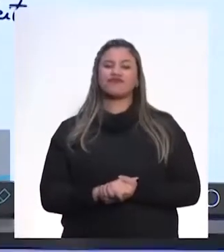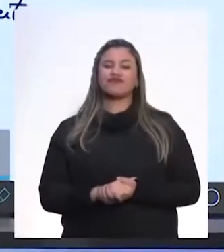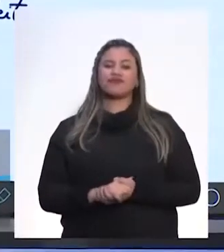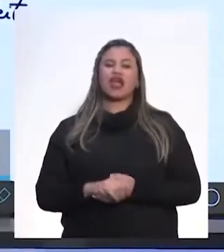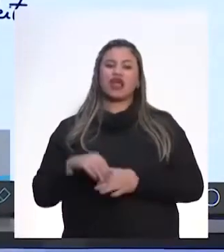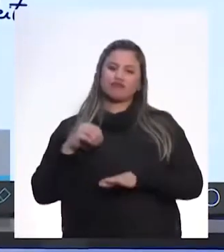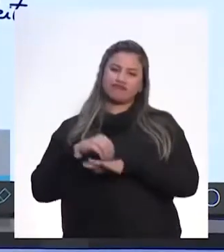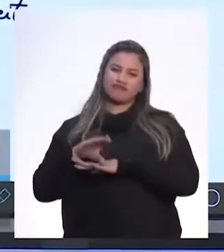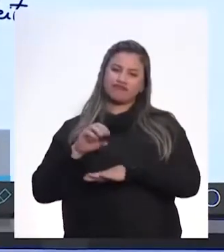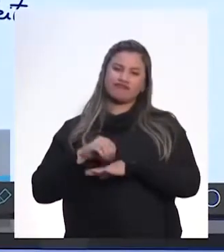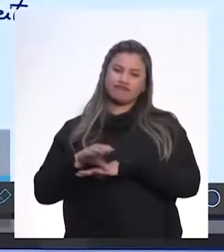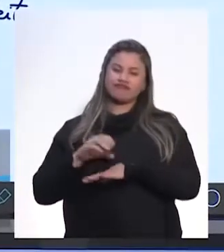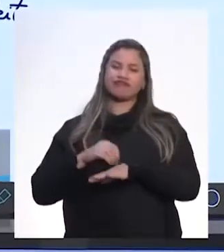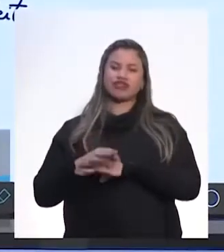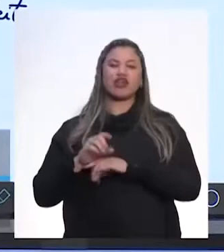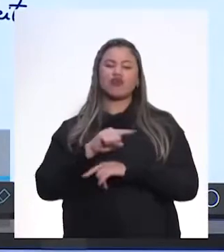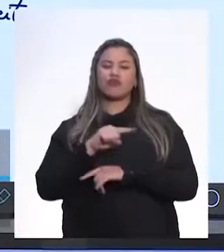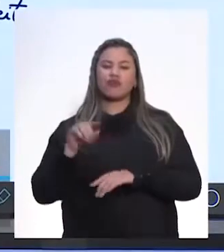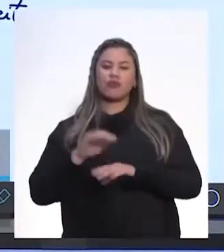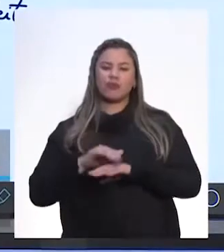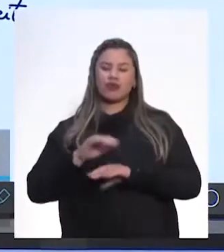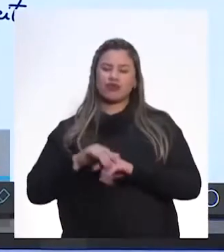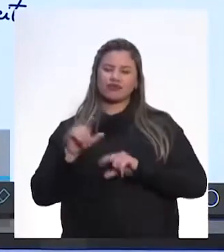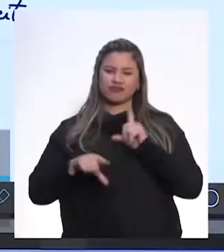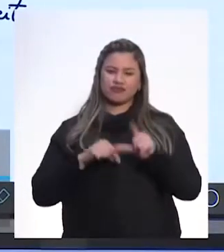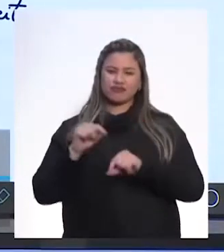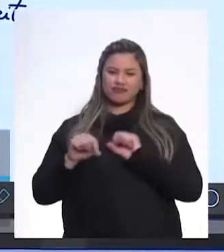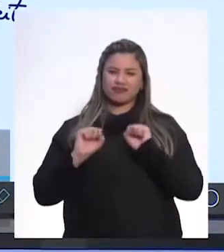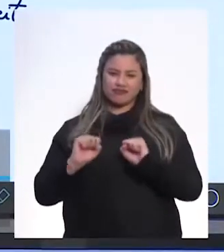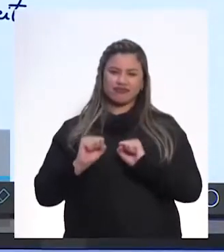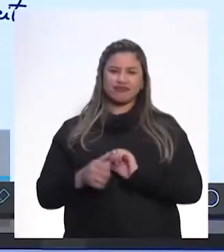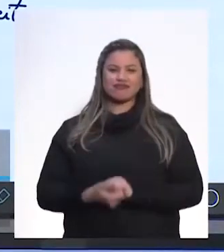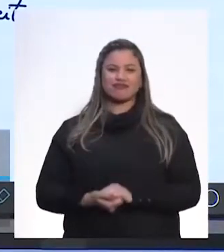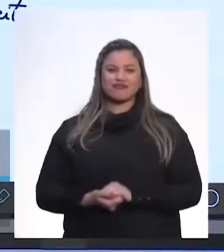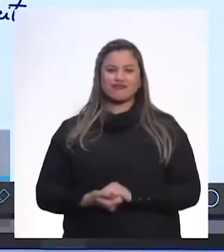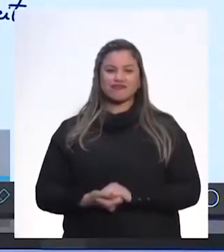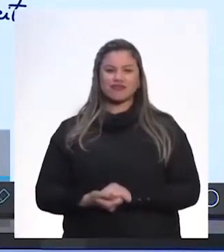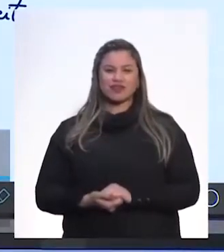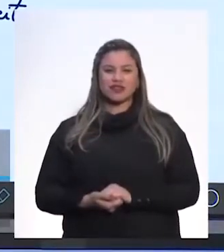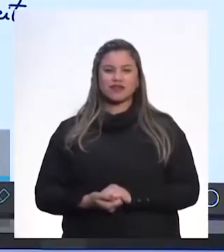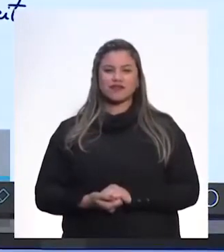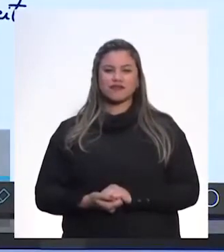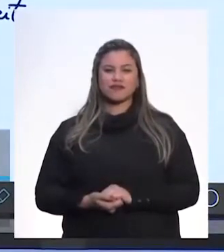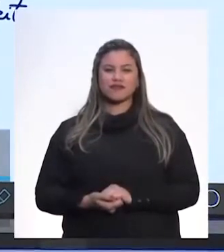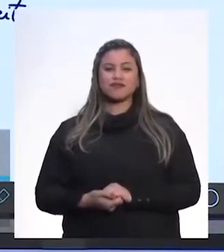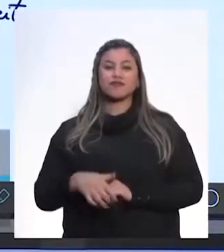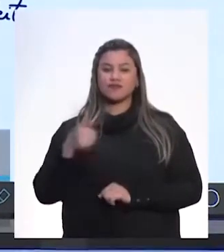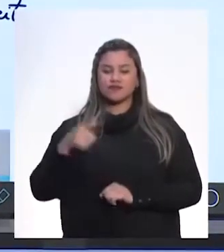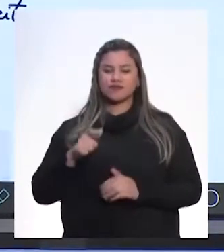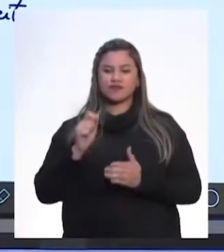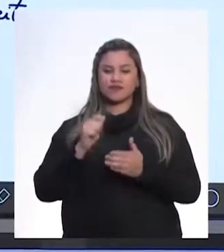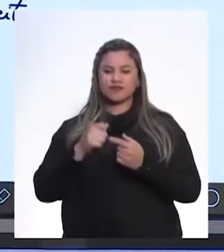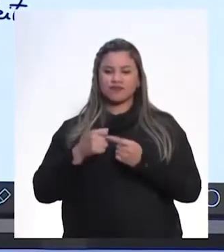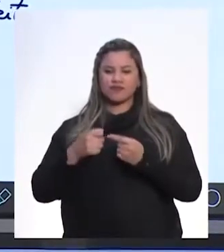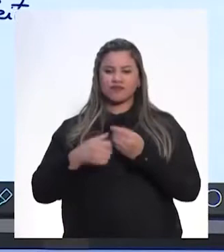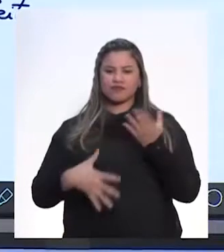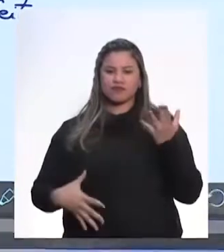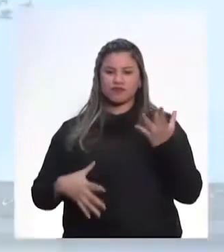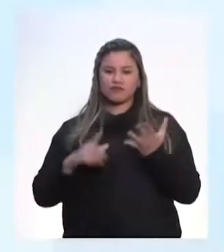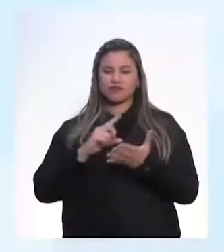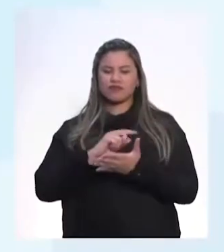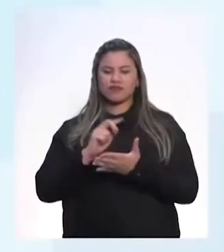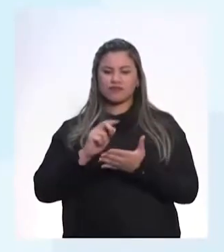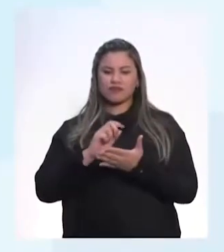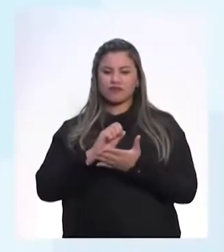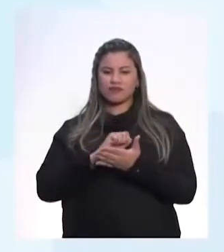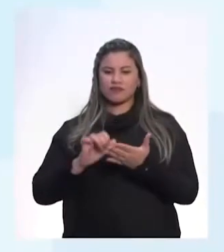algumas sugestões. Claro que vocês podem escolher outros filmes, tá? São apenas sugestões. Então, vamos fazer mais uma interaçãozinha pelo chat. Se vocês fossem realizar